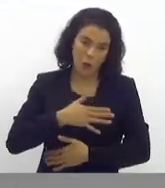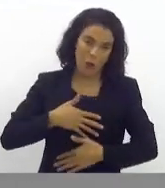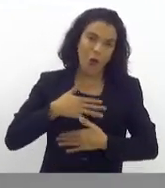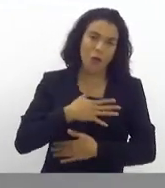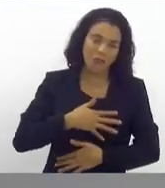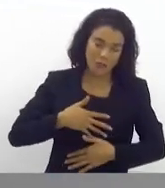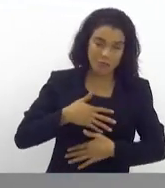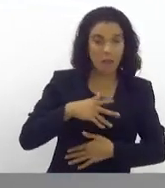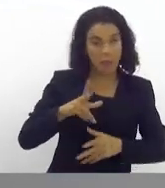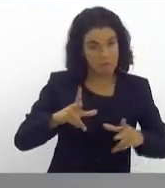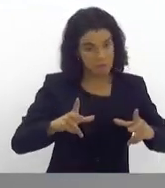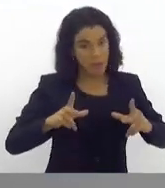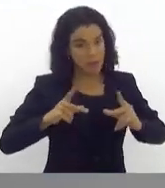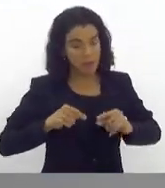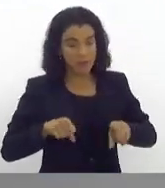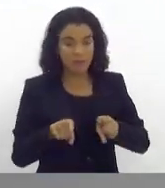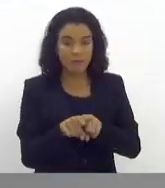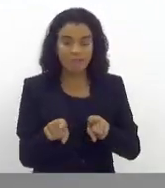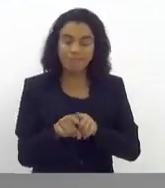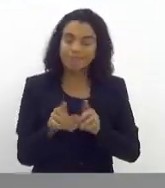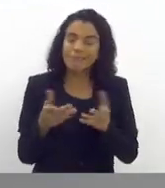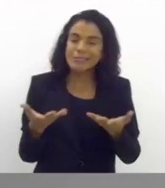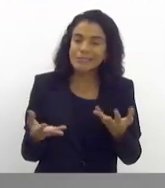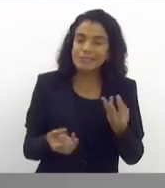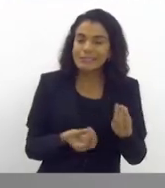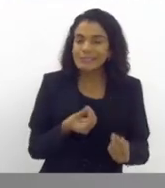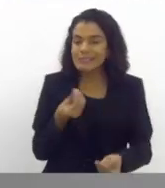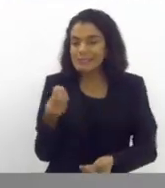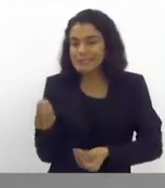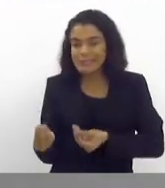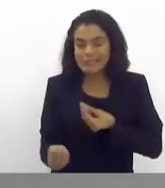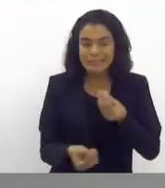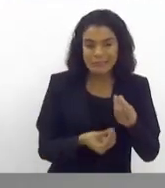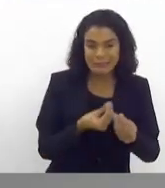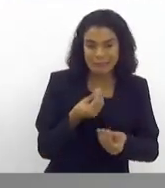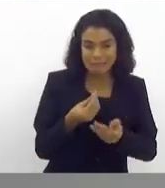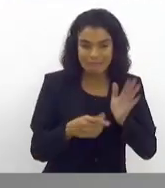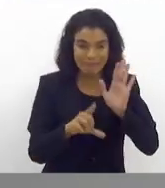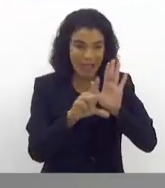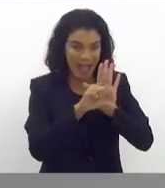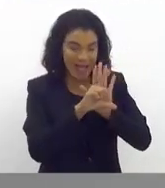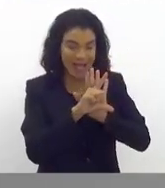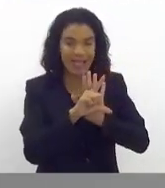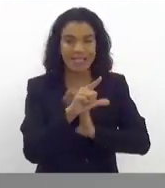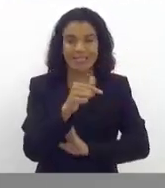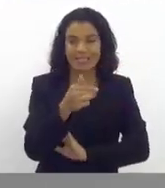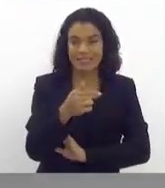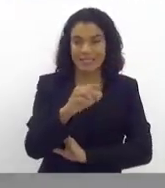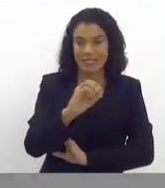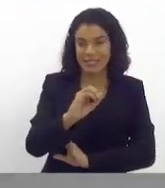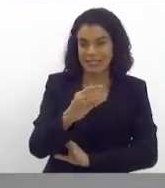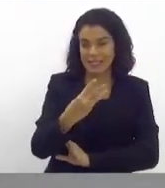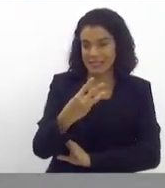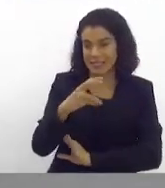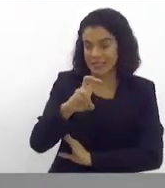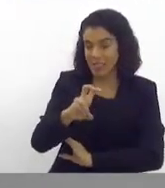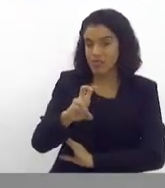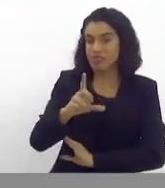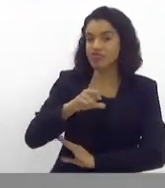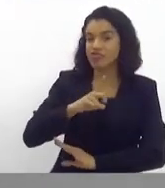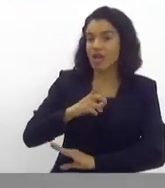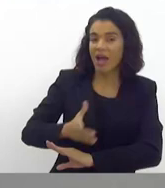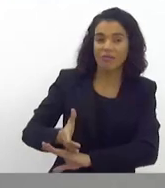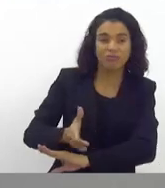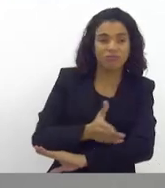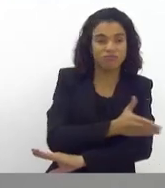meritória, bacana. É meritória, mas, assim, mais pela lei 7035, que já